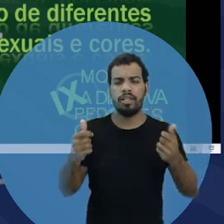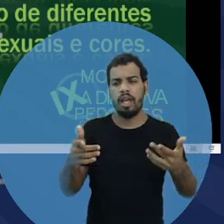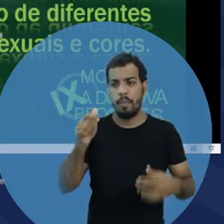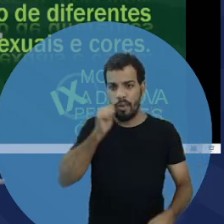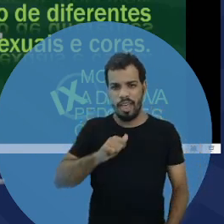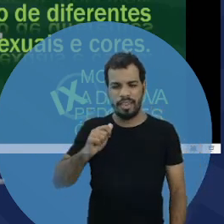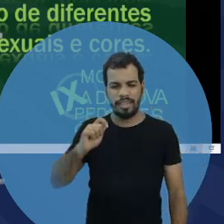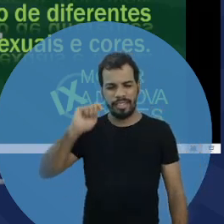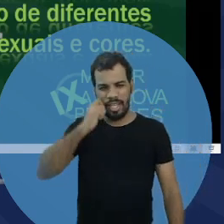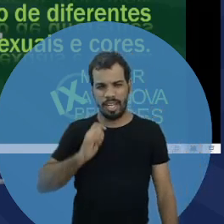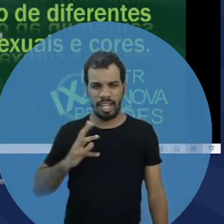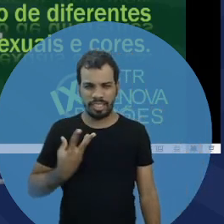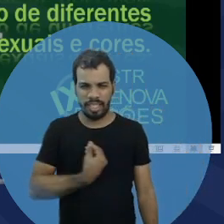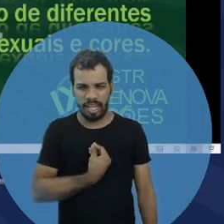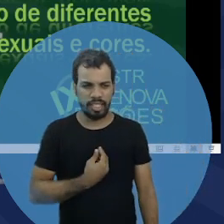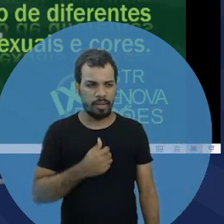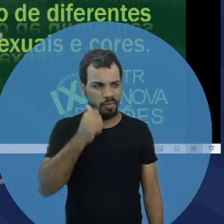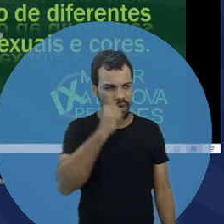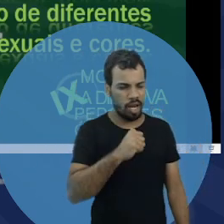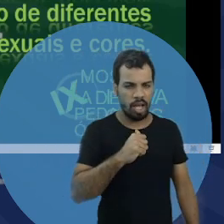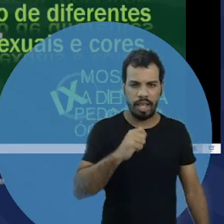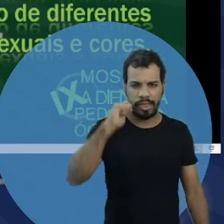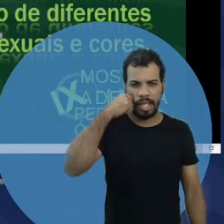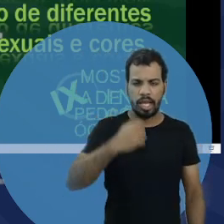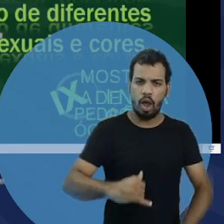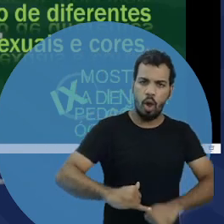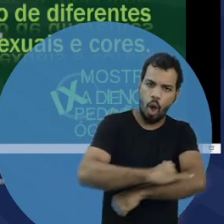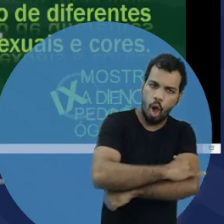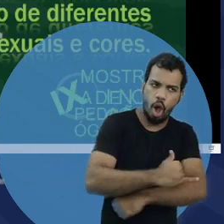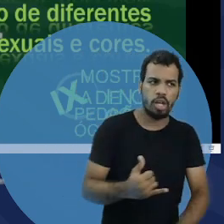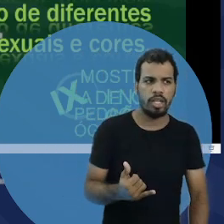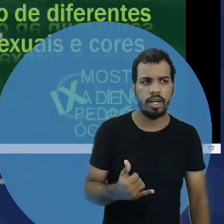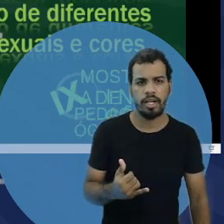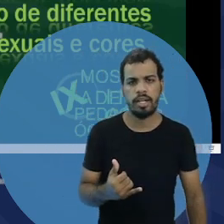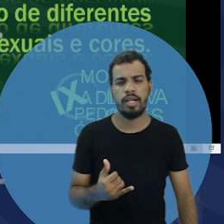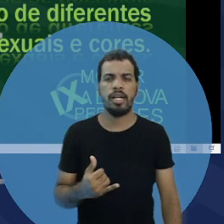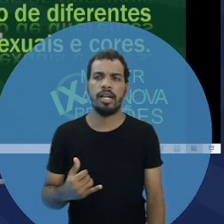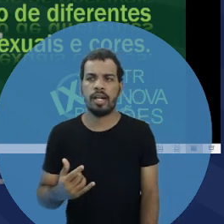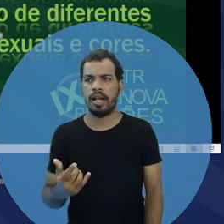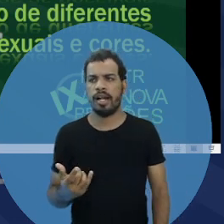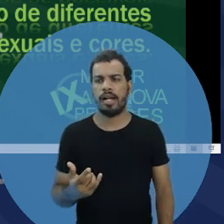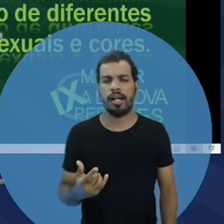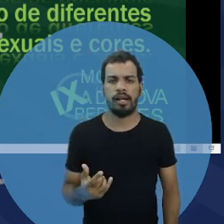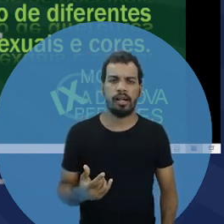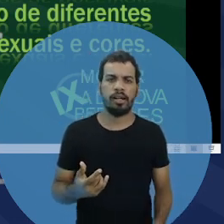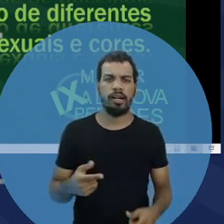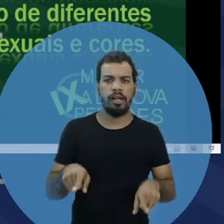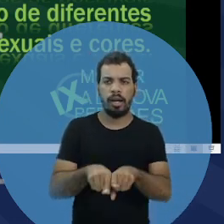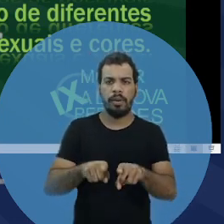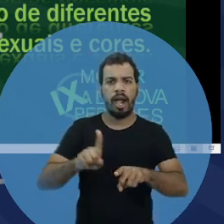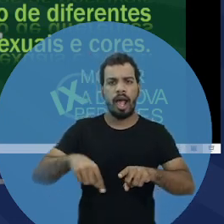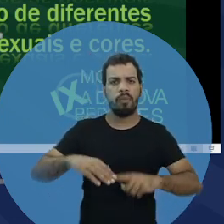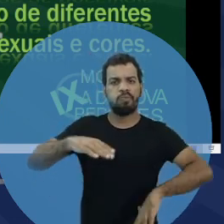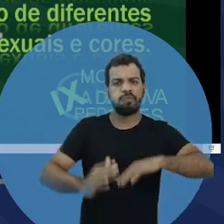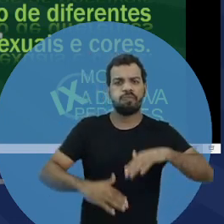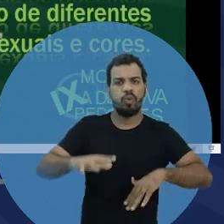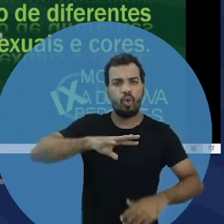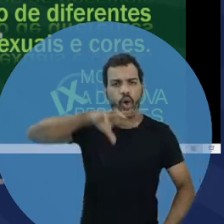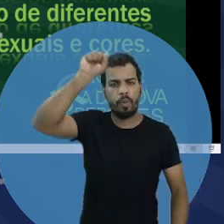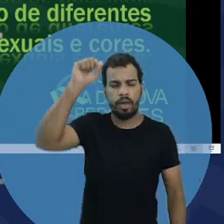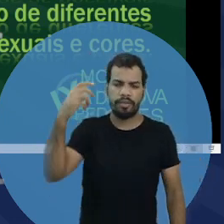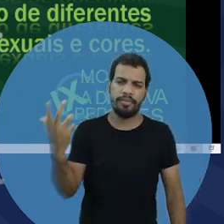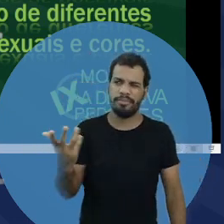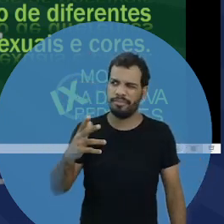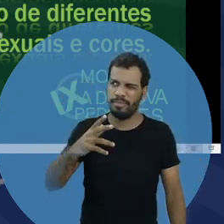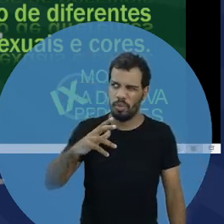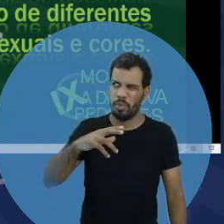são gordas, né? Então, e quando elas são também umbandistas, né? Que a gente tem muitas meninas